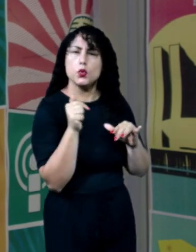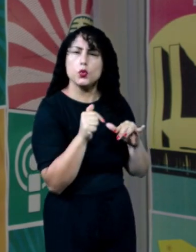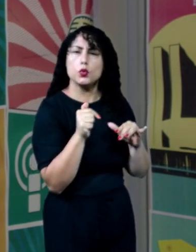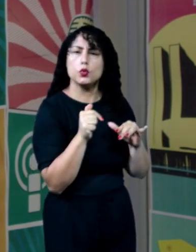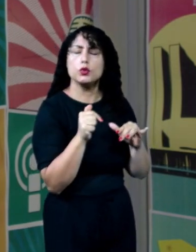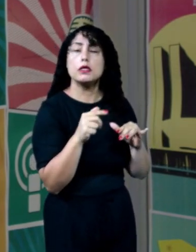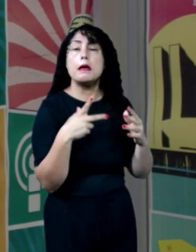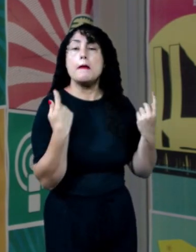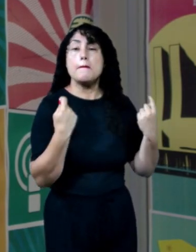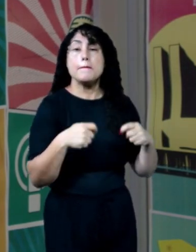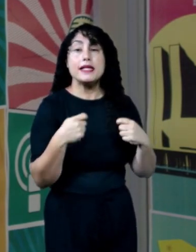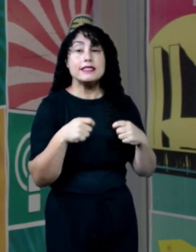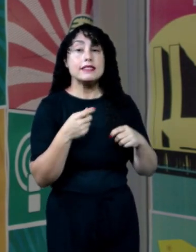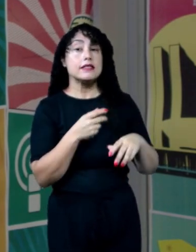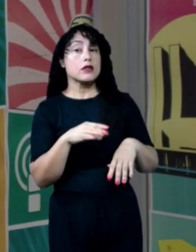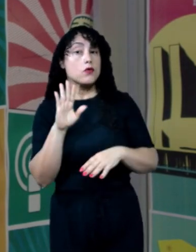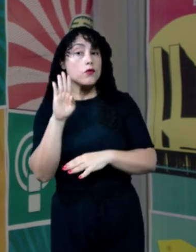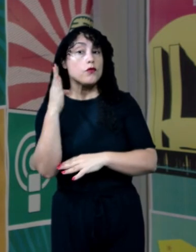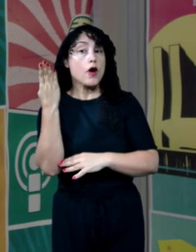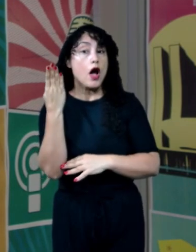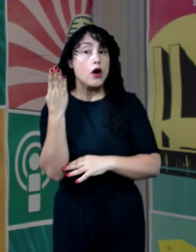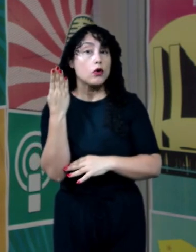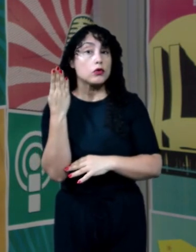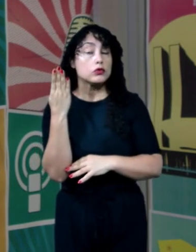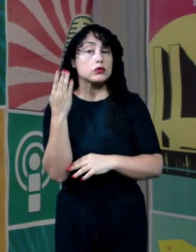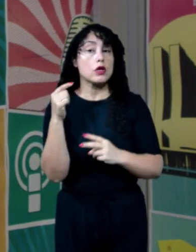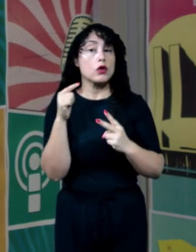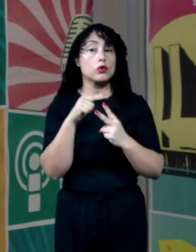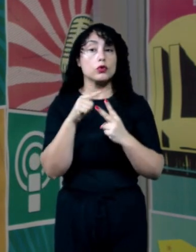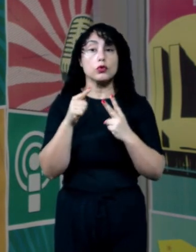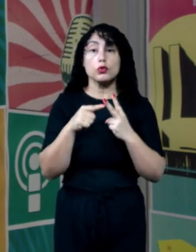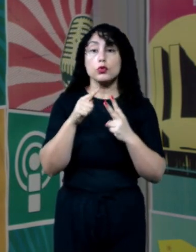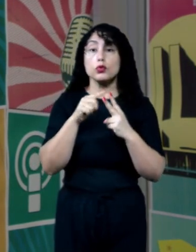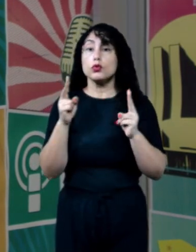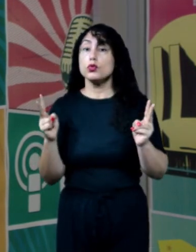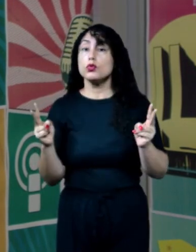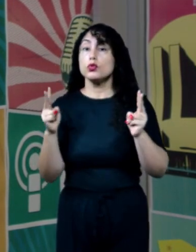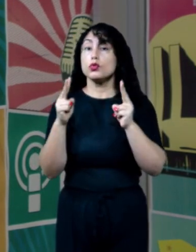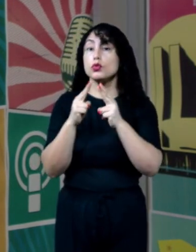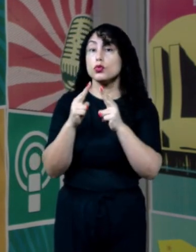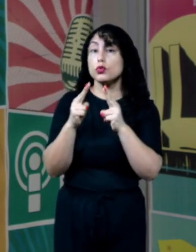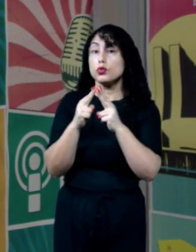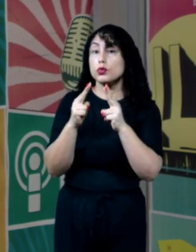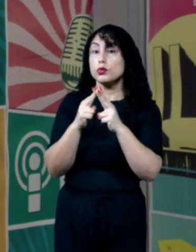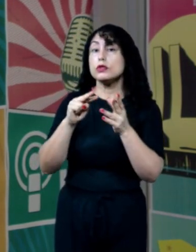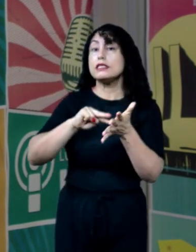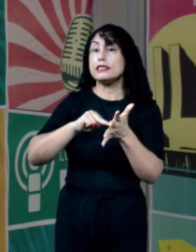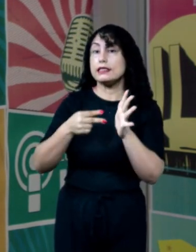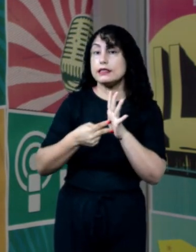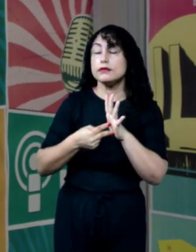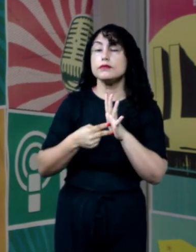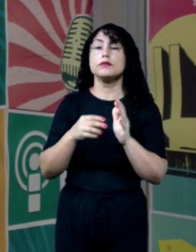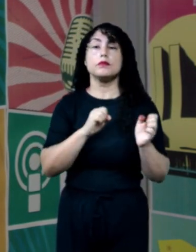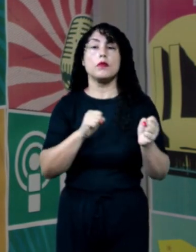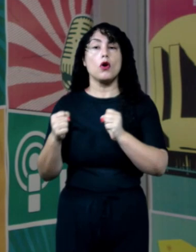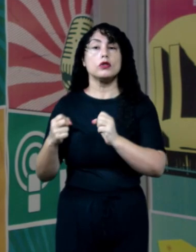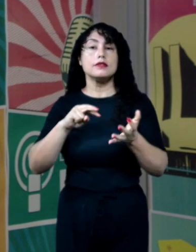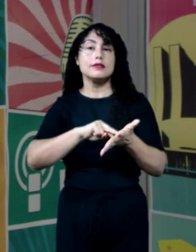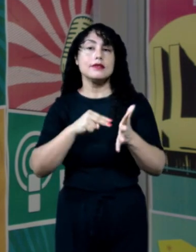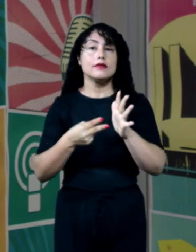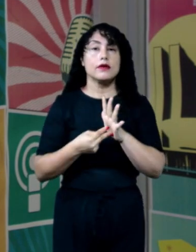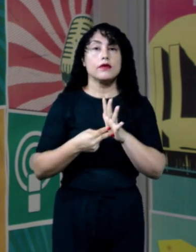precisa entender que o fake é um termo dúbio, porque ele tem um duplo significado. Pode significar